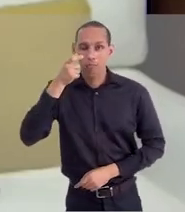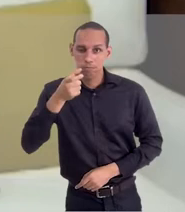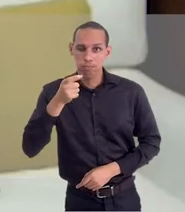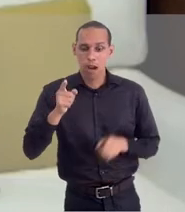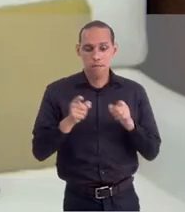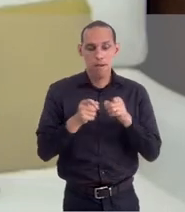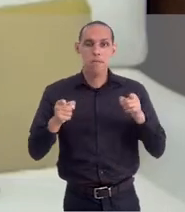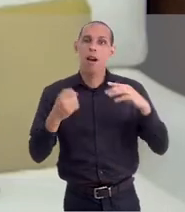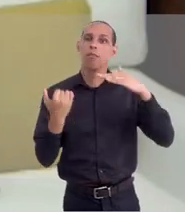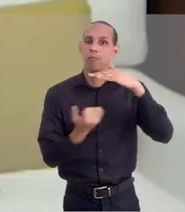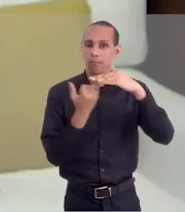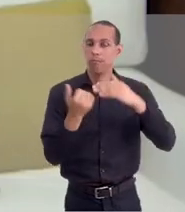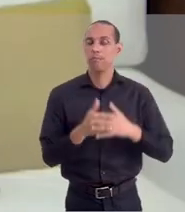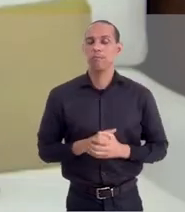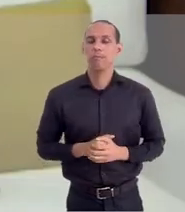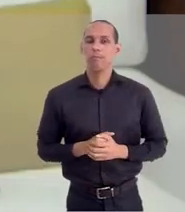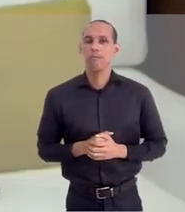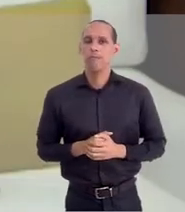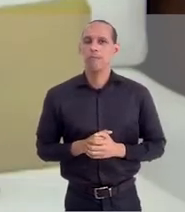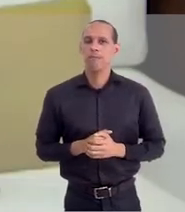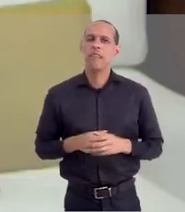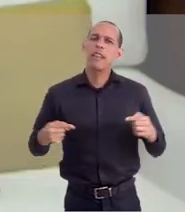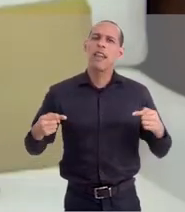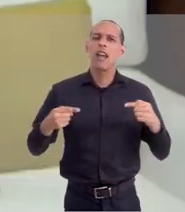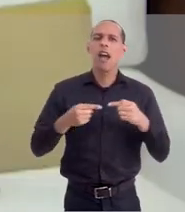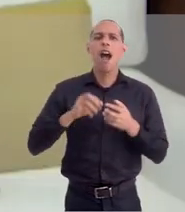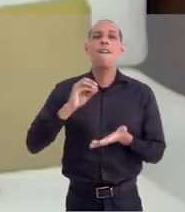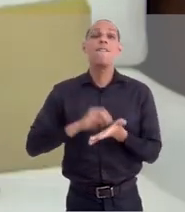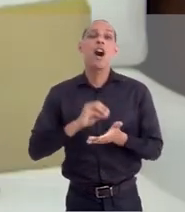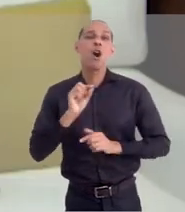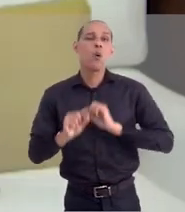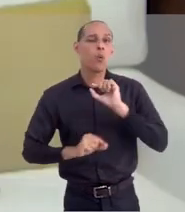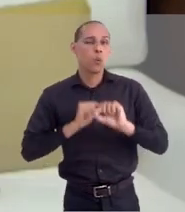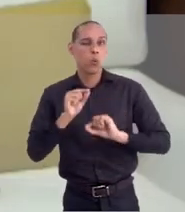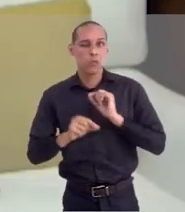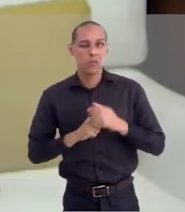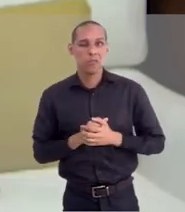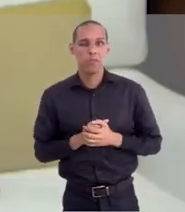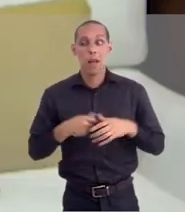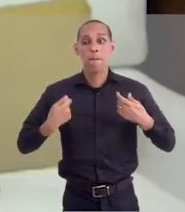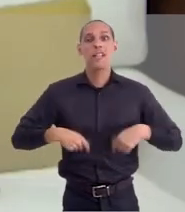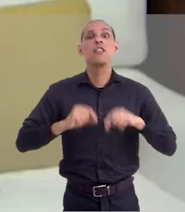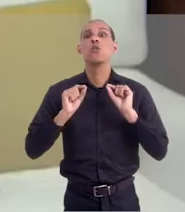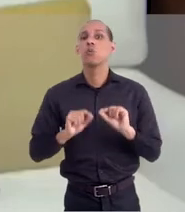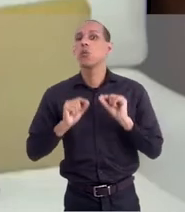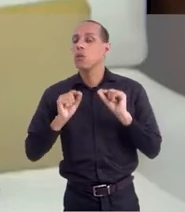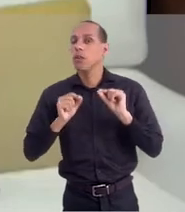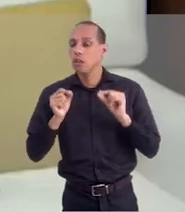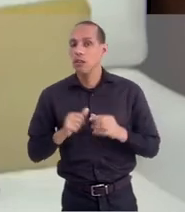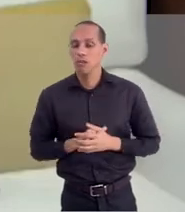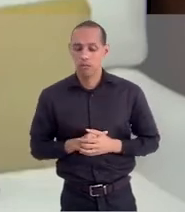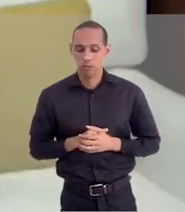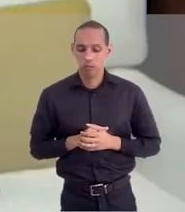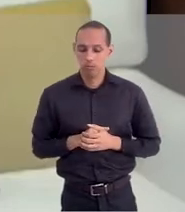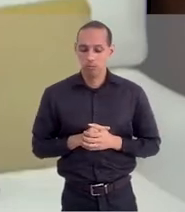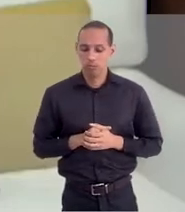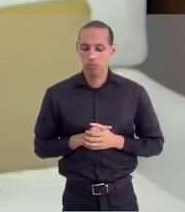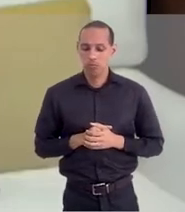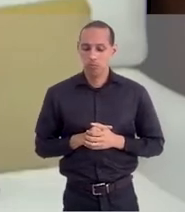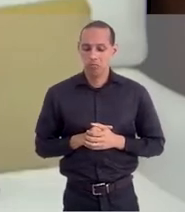pequenas empresas. E eu acho que, com relação ao que resta fazer, ou se precisa fazer daqui para